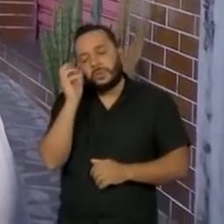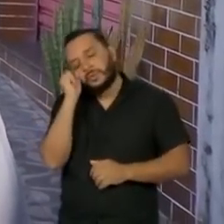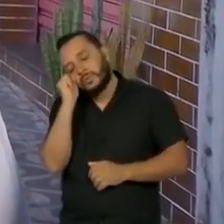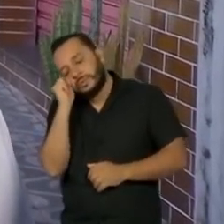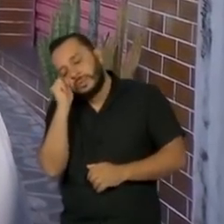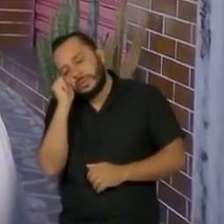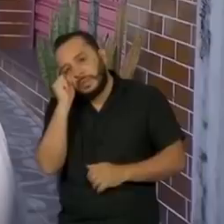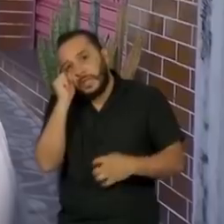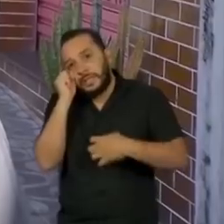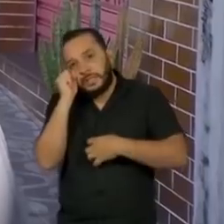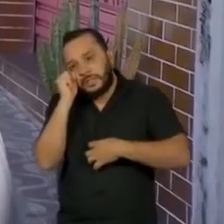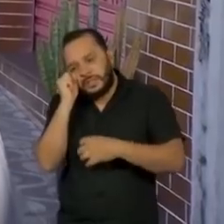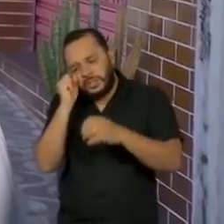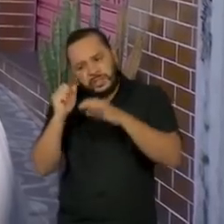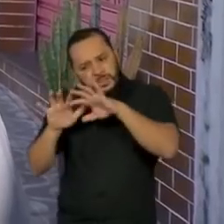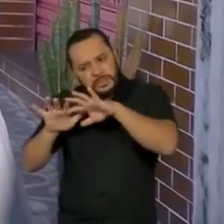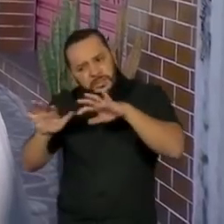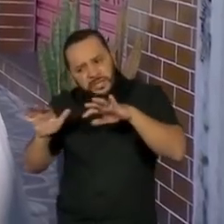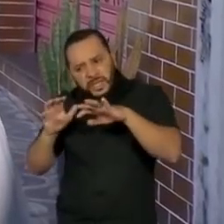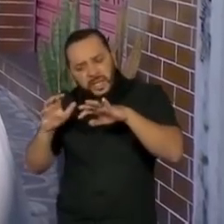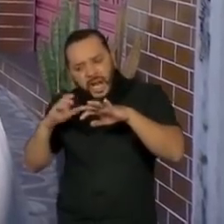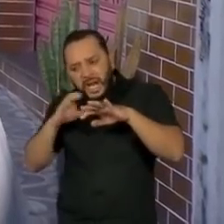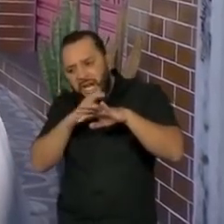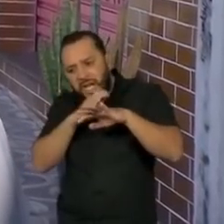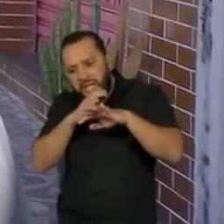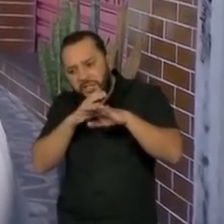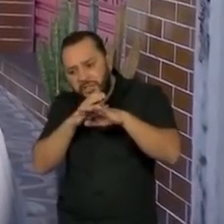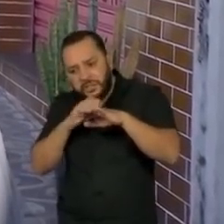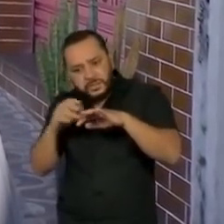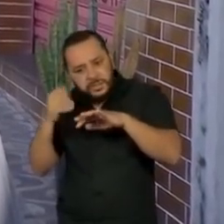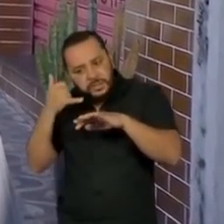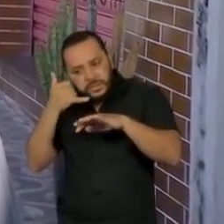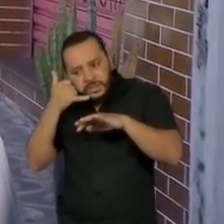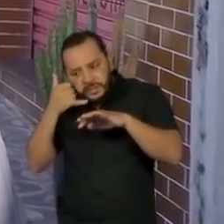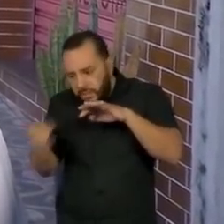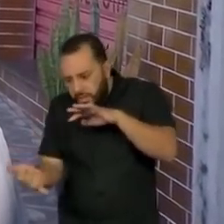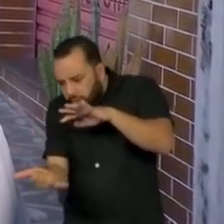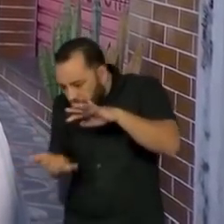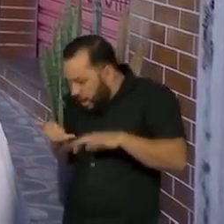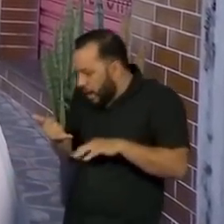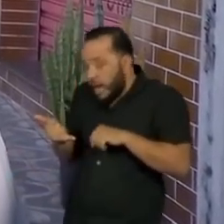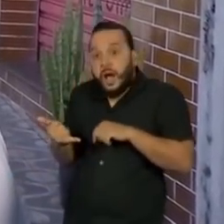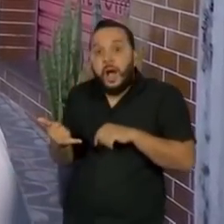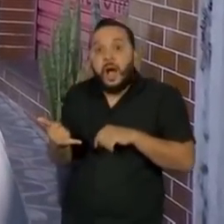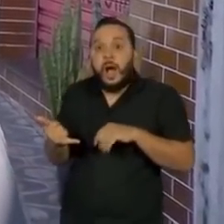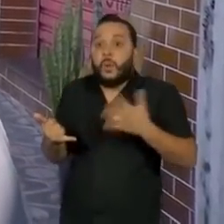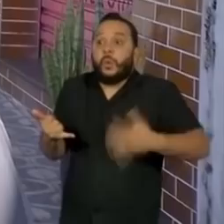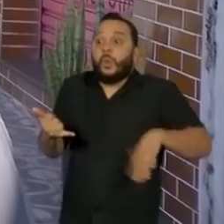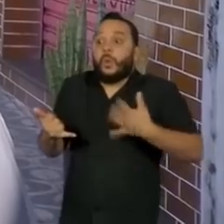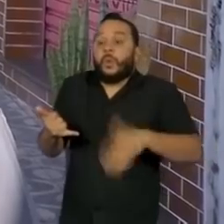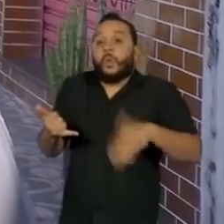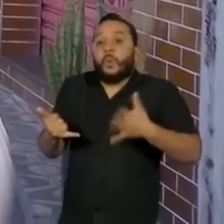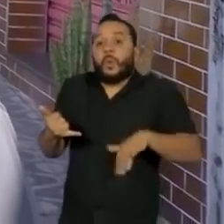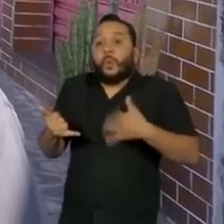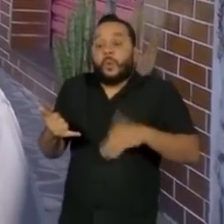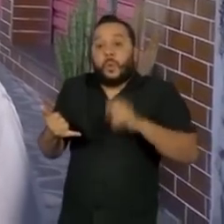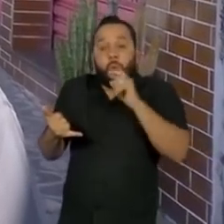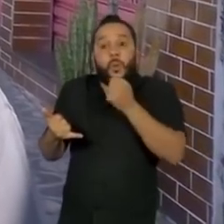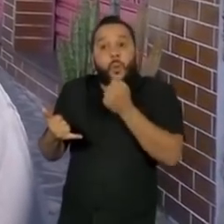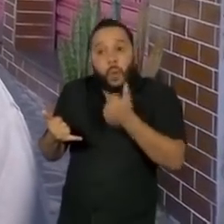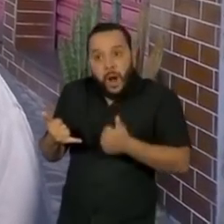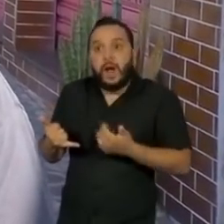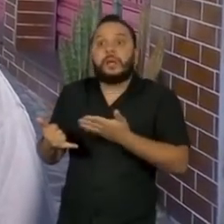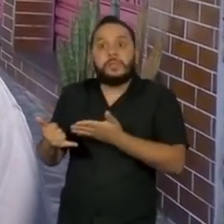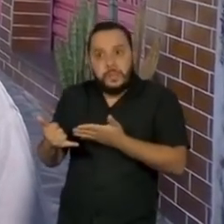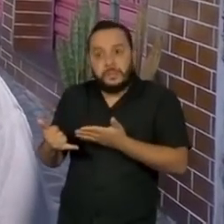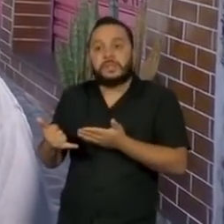ele sentiu o travesseiro esquentando. Estava esquentando e começou a princípio de fumaça, cheiro e